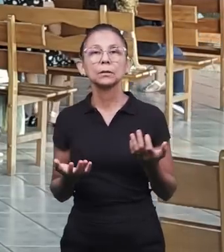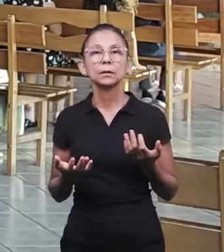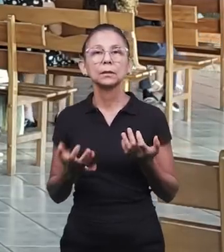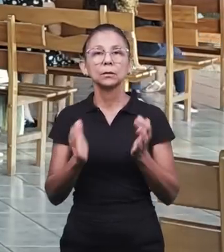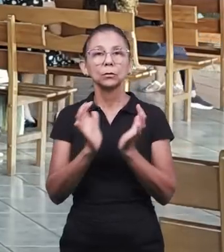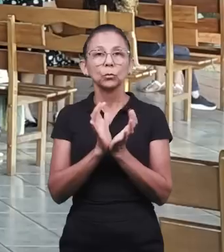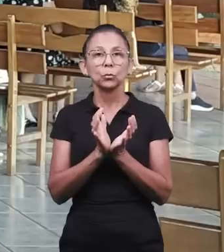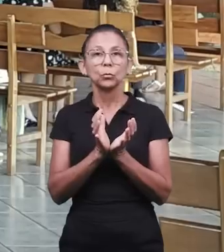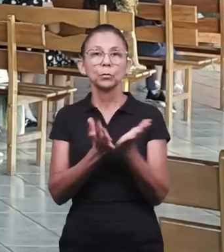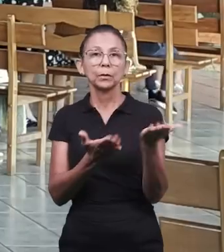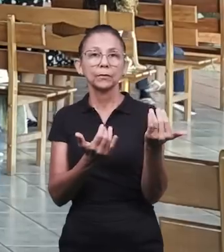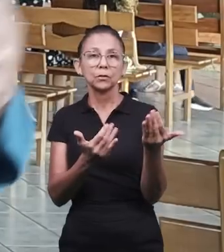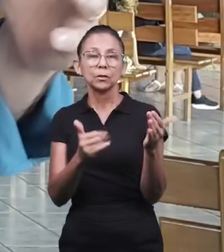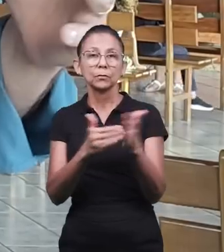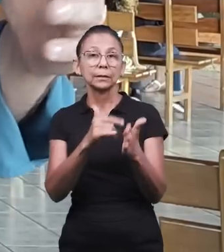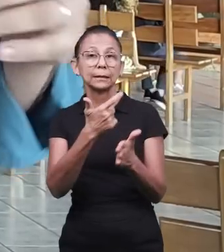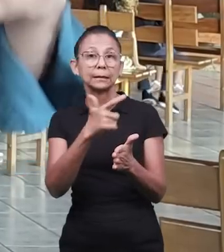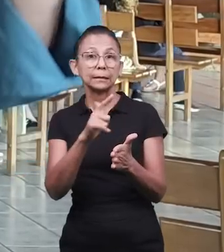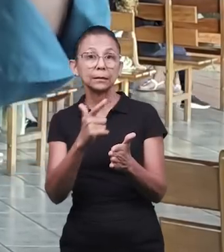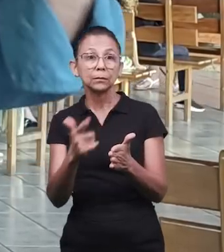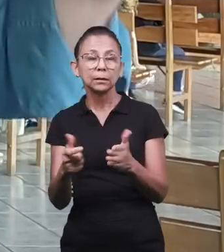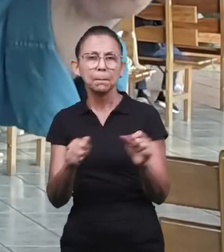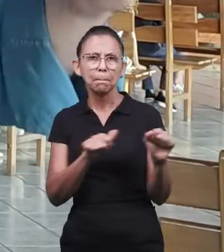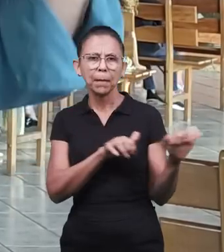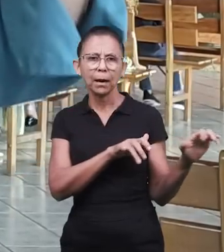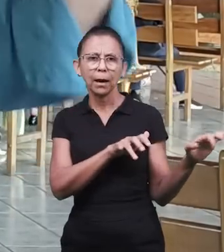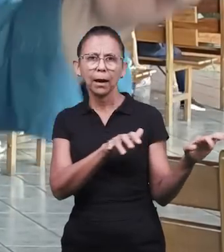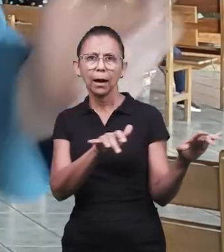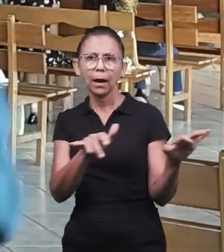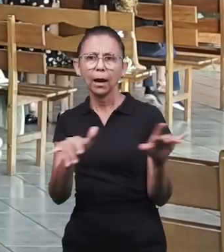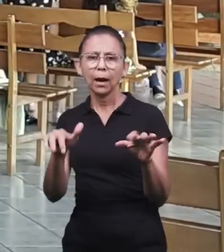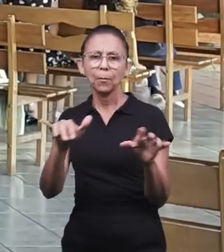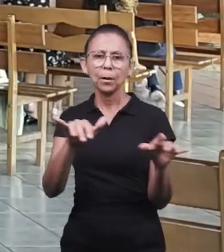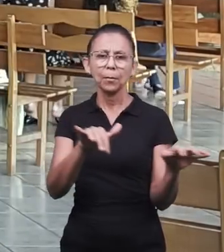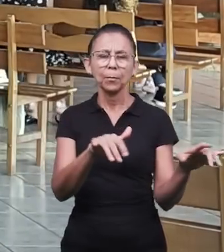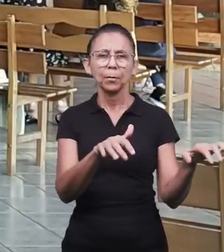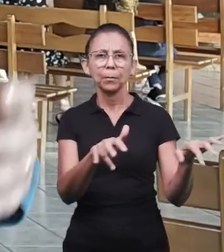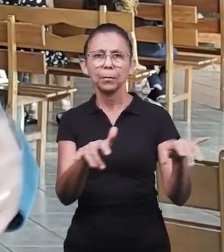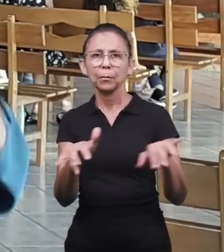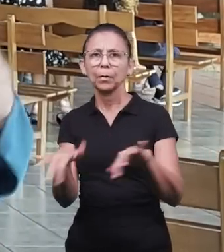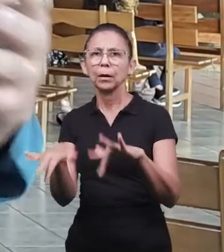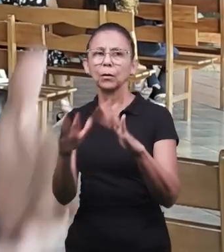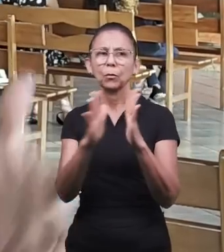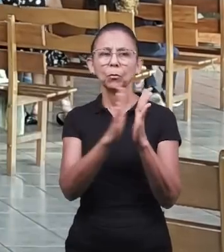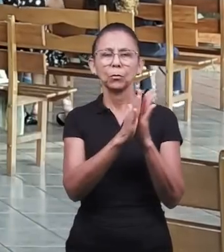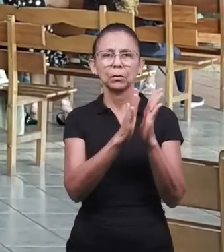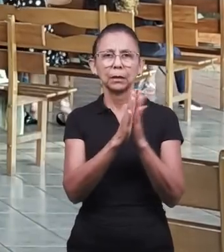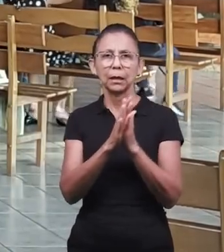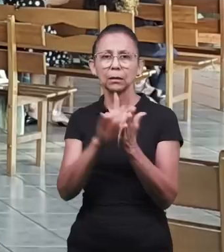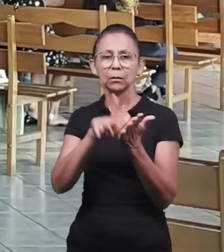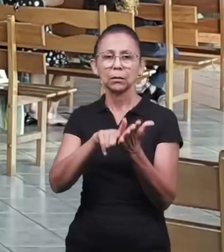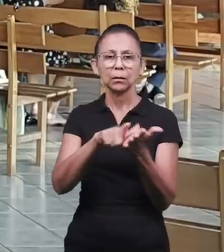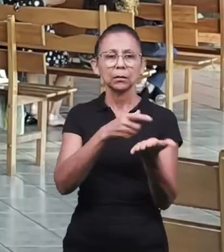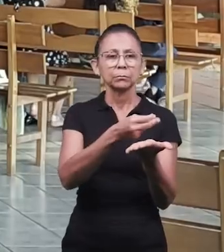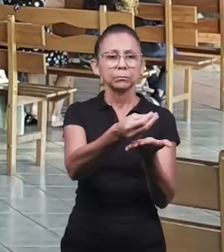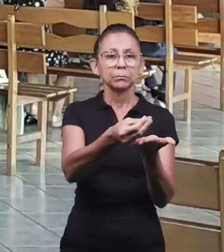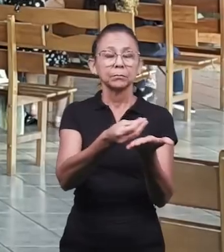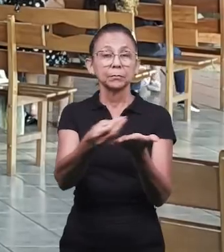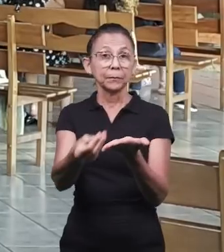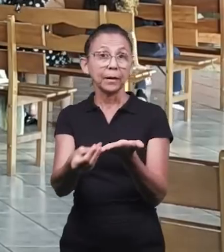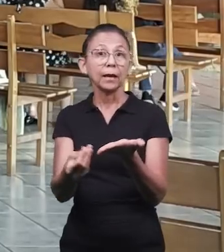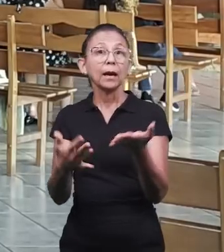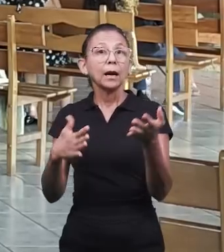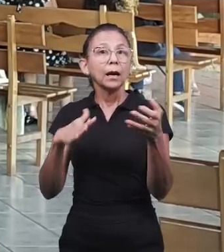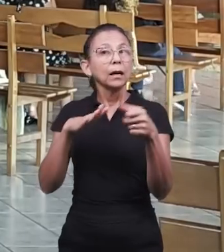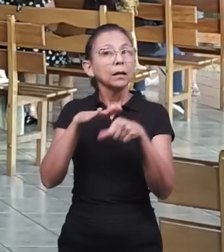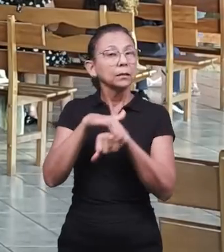do Evangelho Sem Fronteiras saíram pelas ruas, pelas praças, oraram, entregaram convites, e à noite